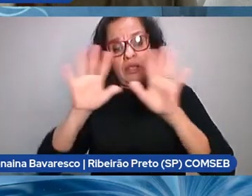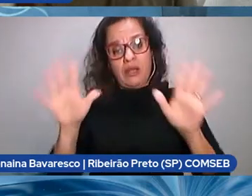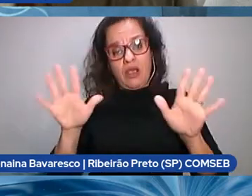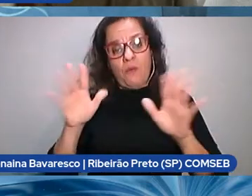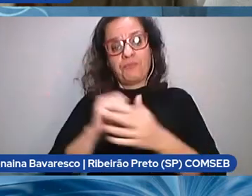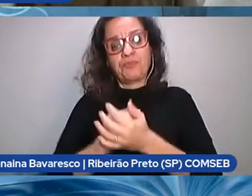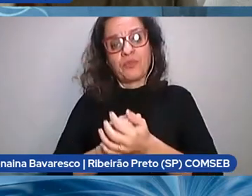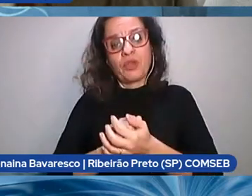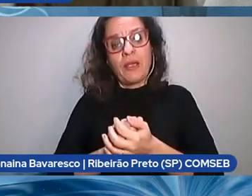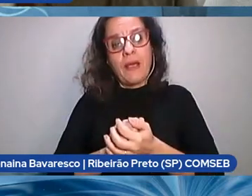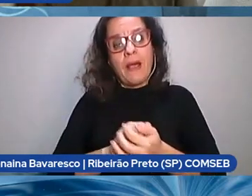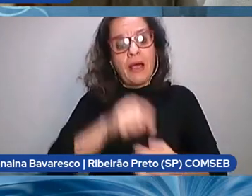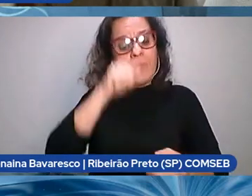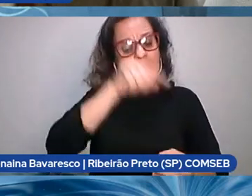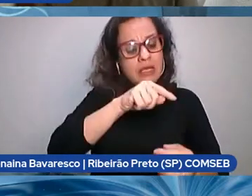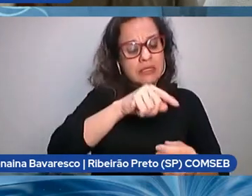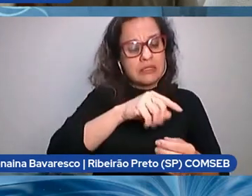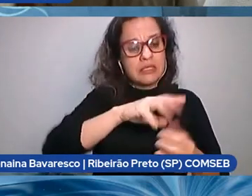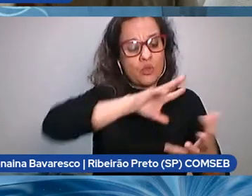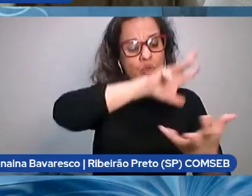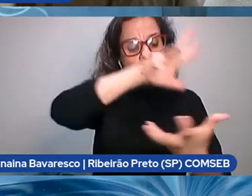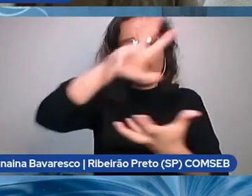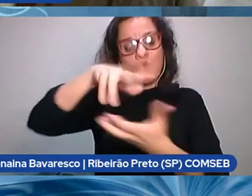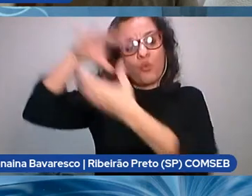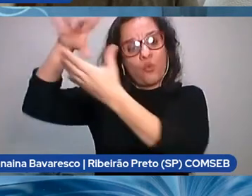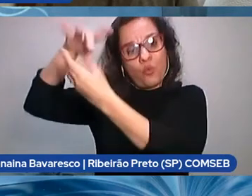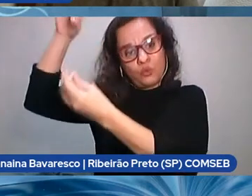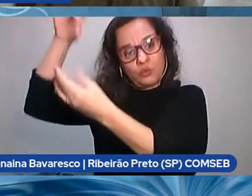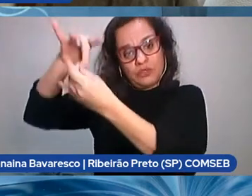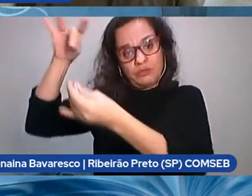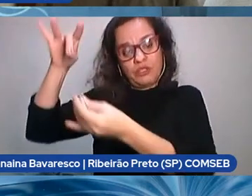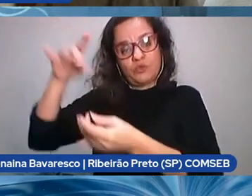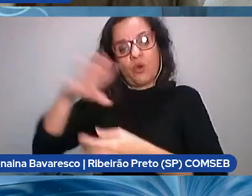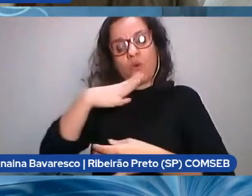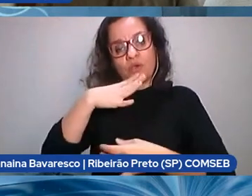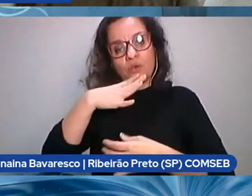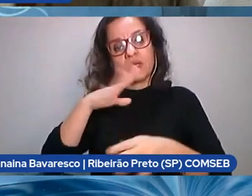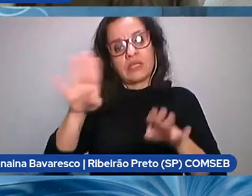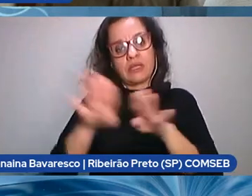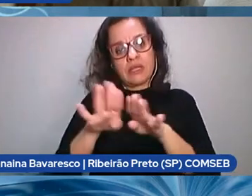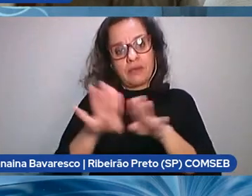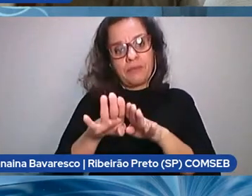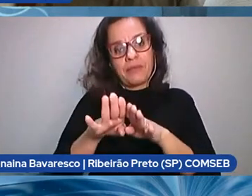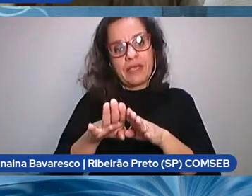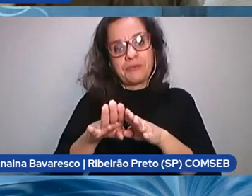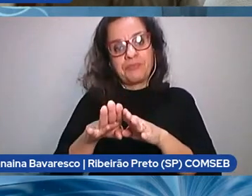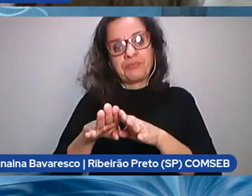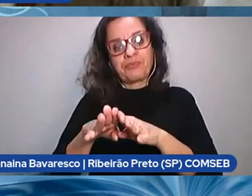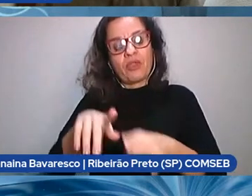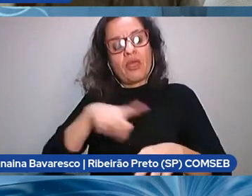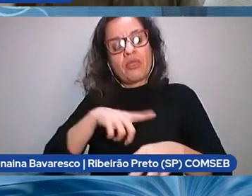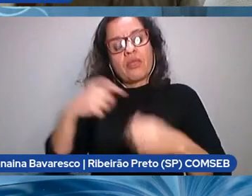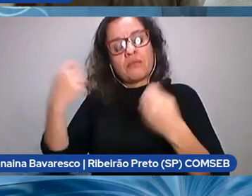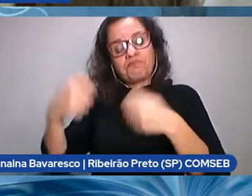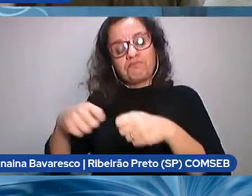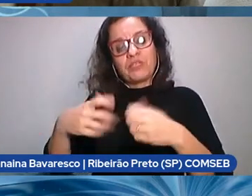mundo espiritual das quais nós temos conhecimento, também há necessidade.